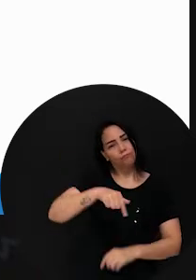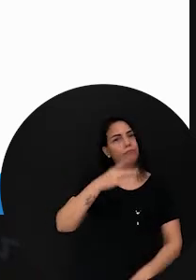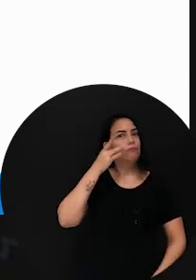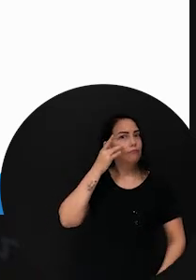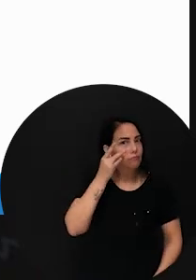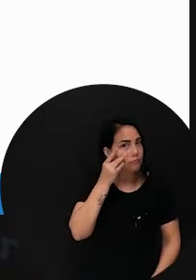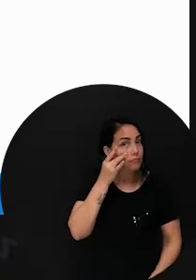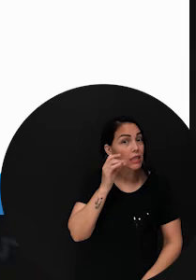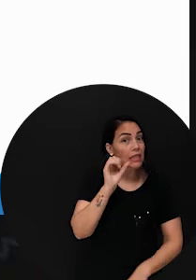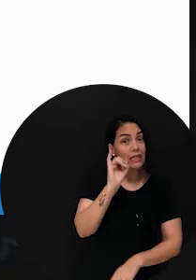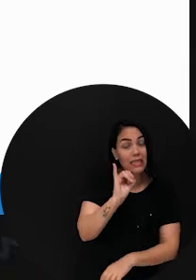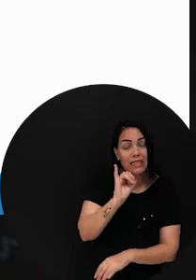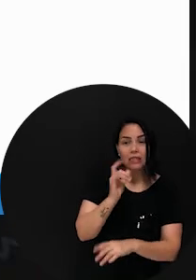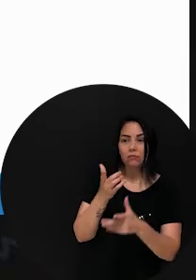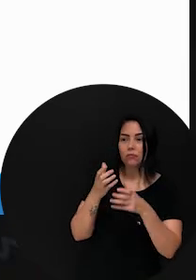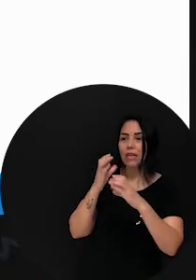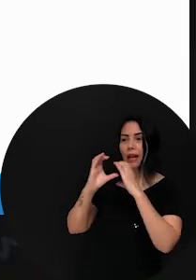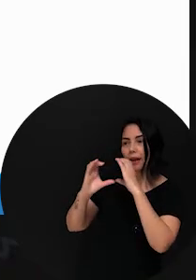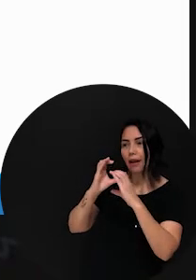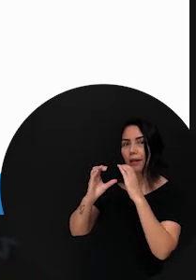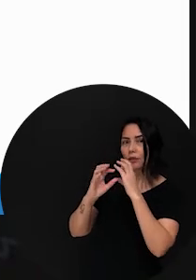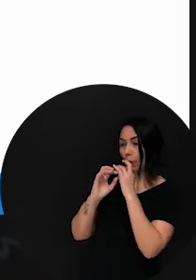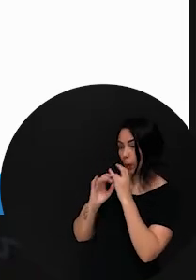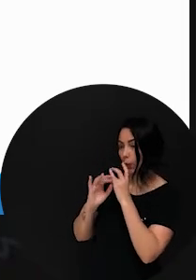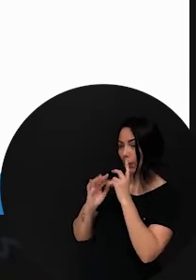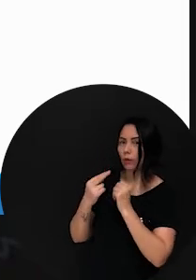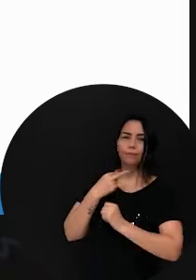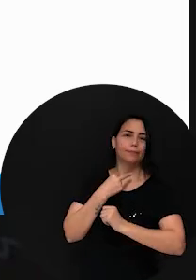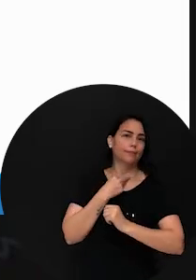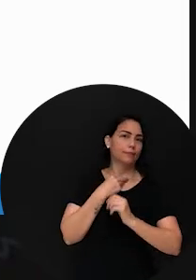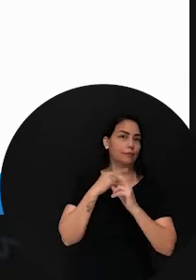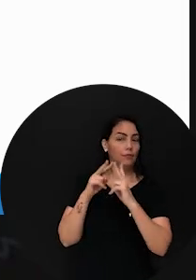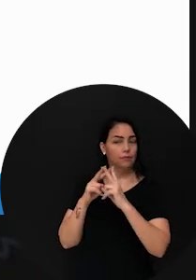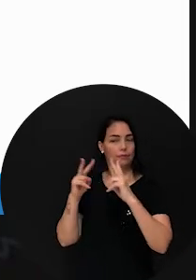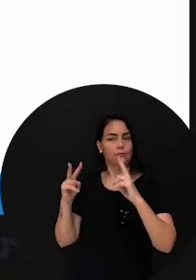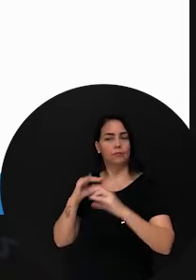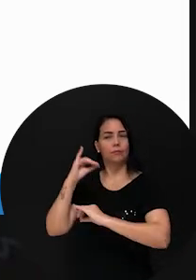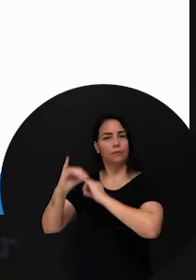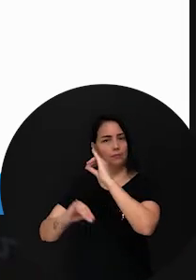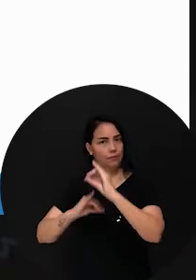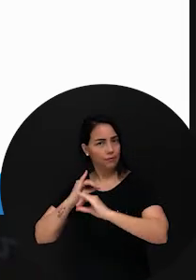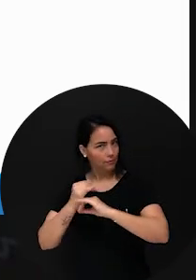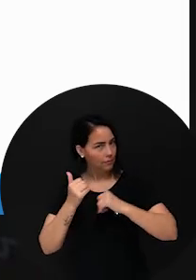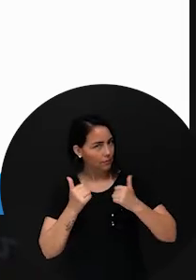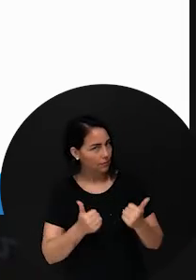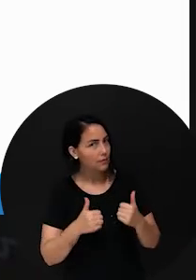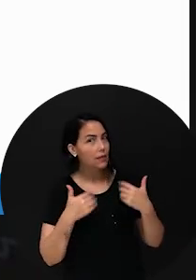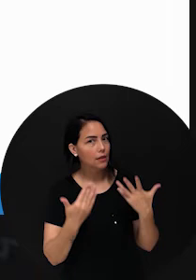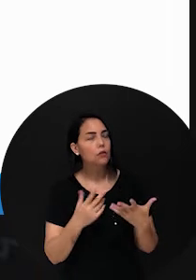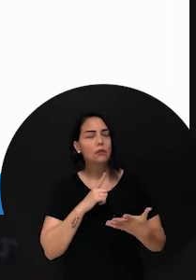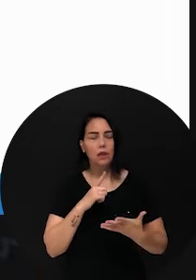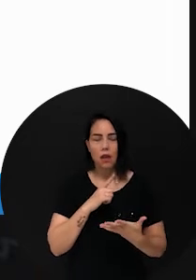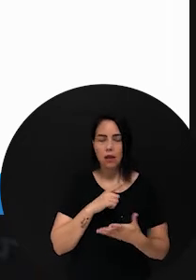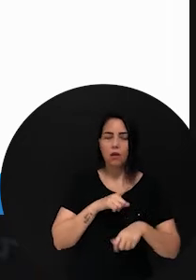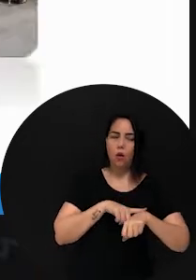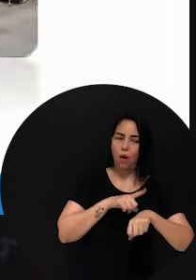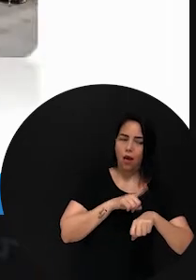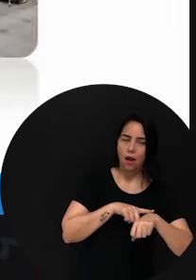essa prática de conjunto do online. Então, nós temos 2 horários presenciais e 1 horário